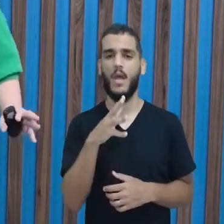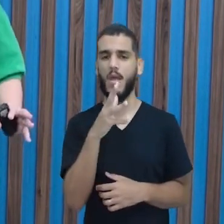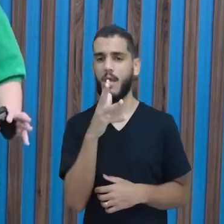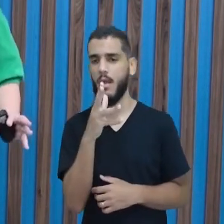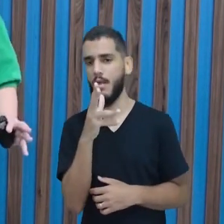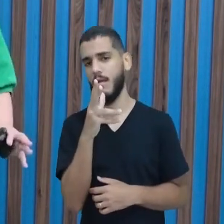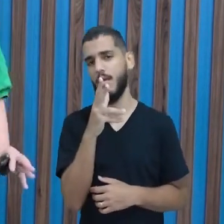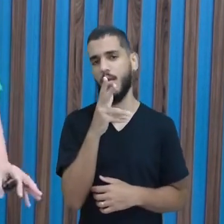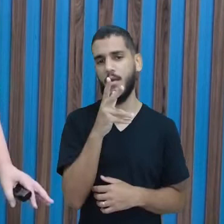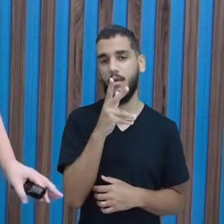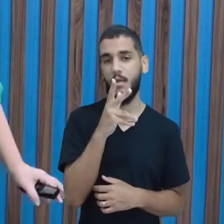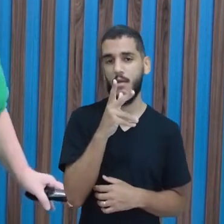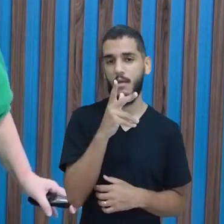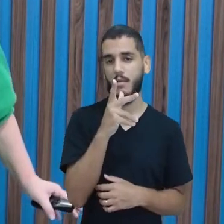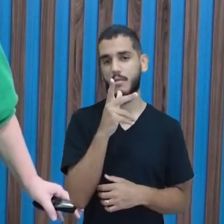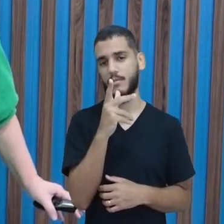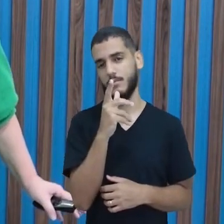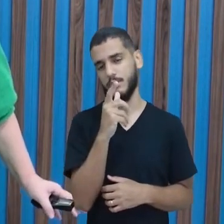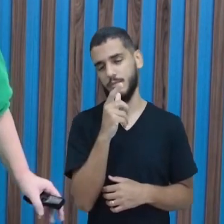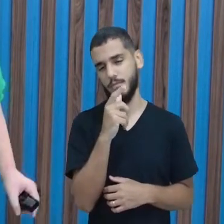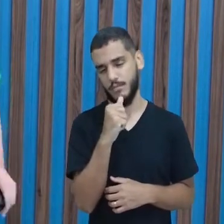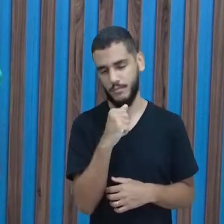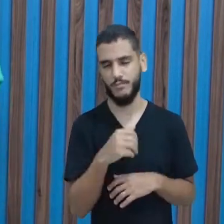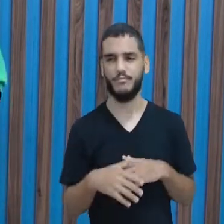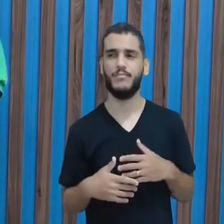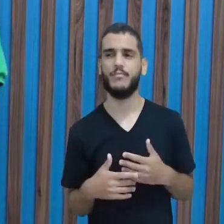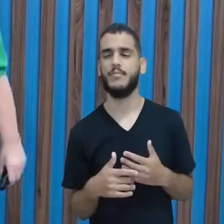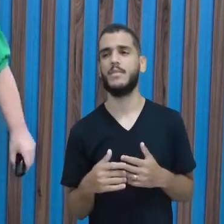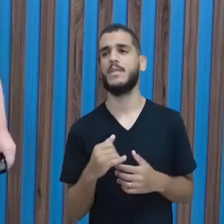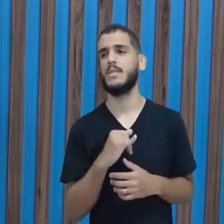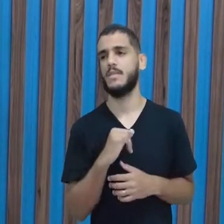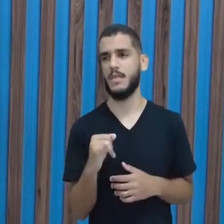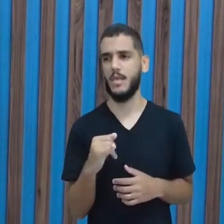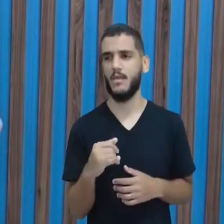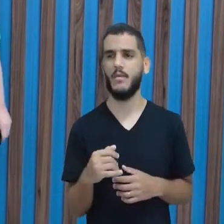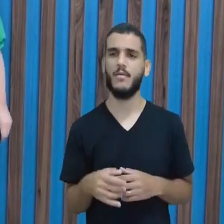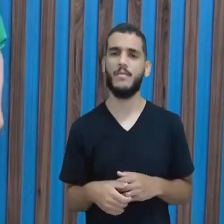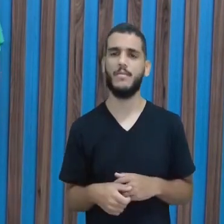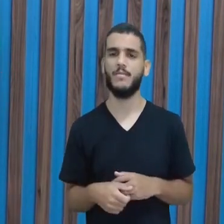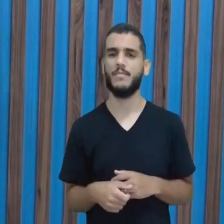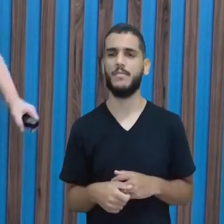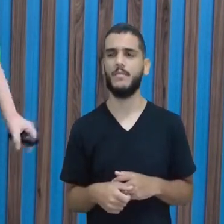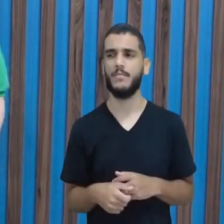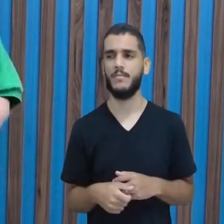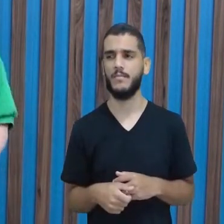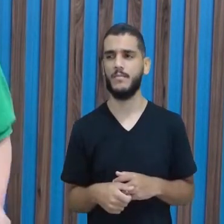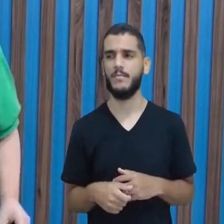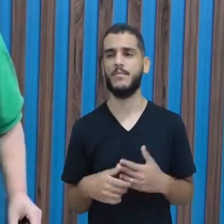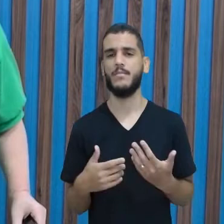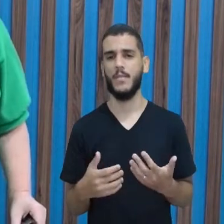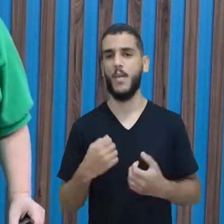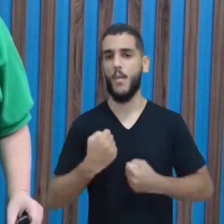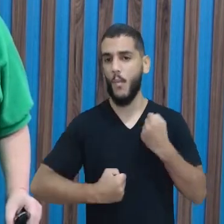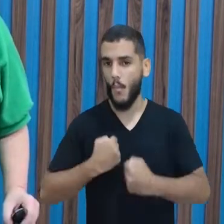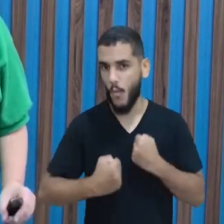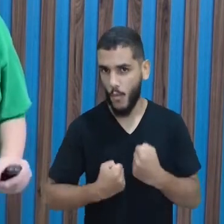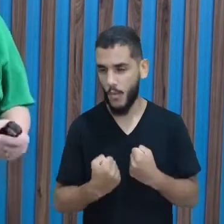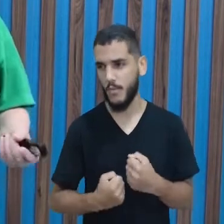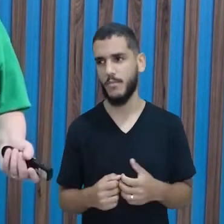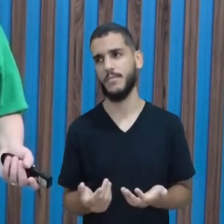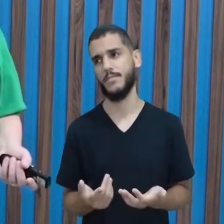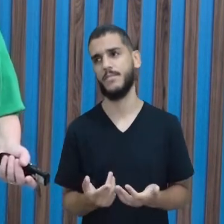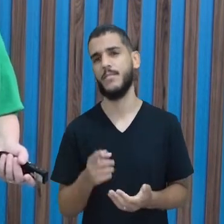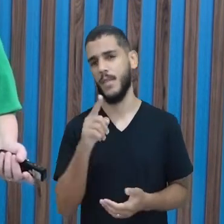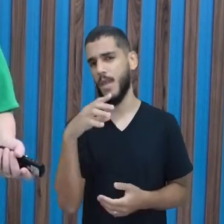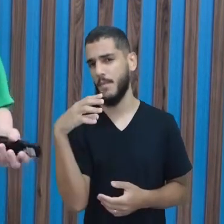vou levar quanto tempo para chegar aqui? Agora, se eu estou aqui e faço assim, eu fui